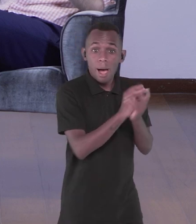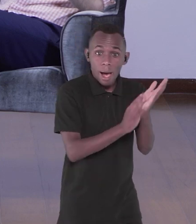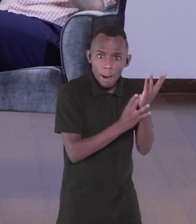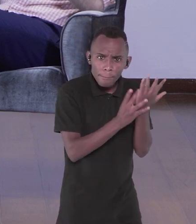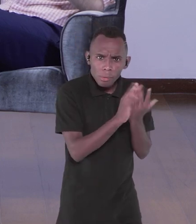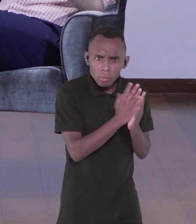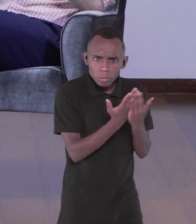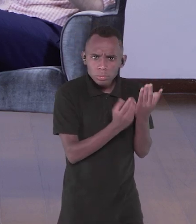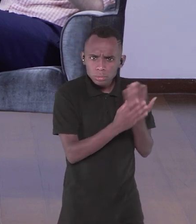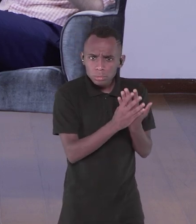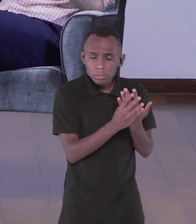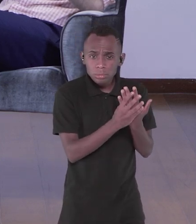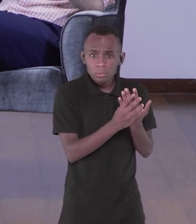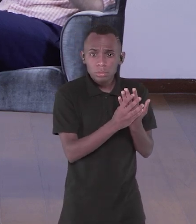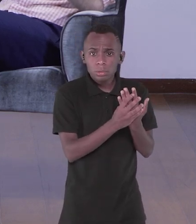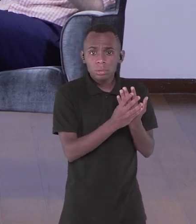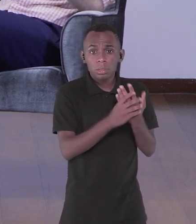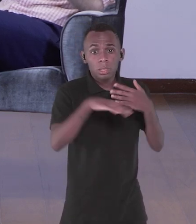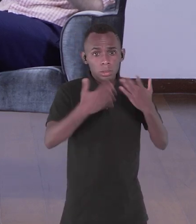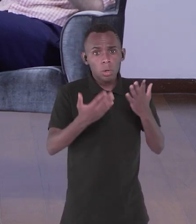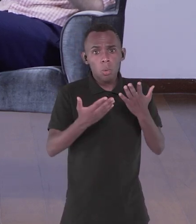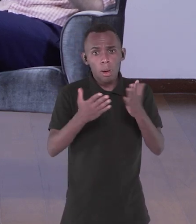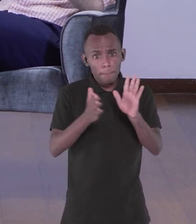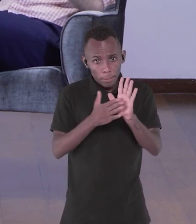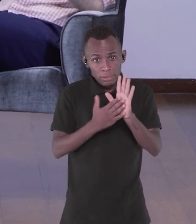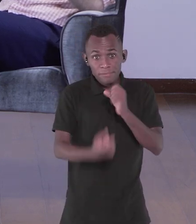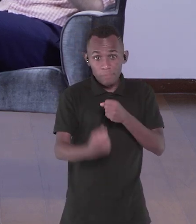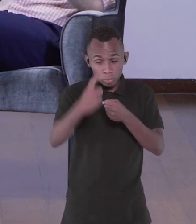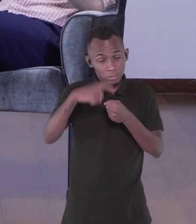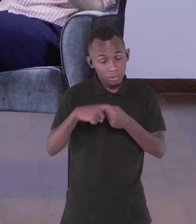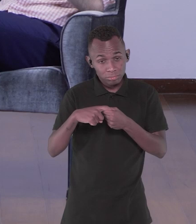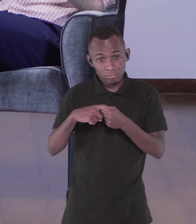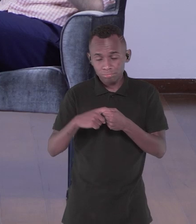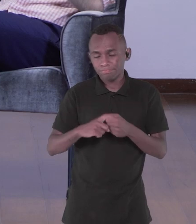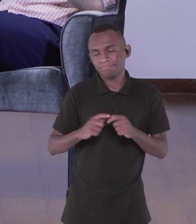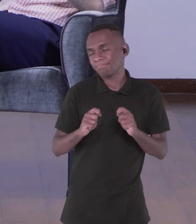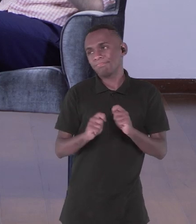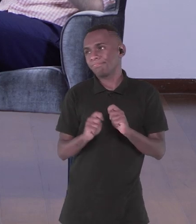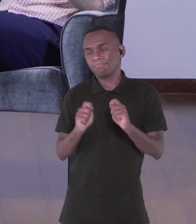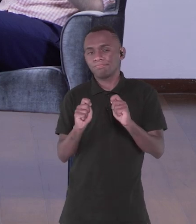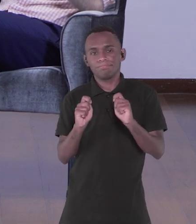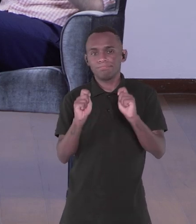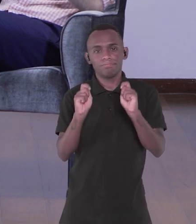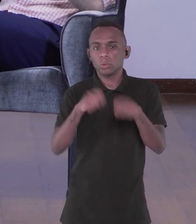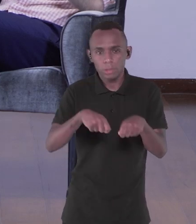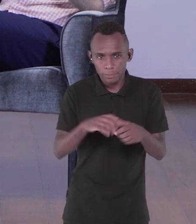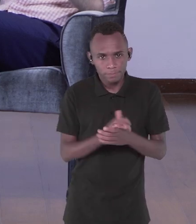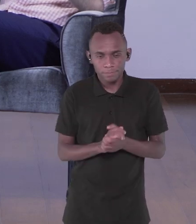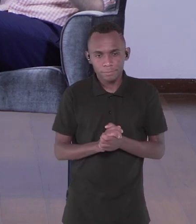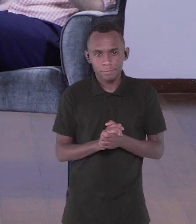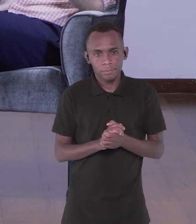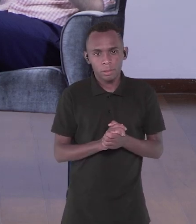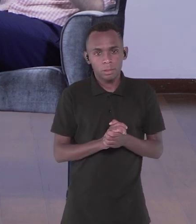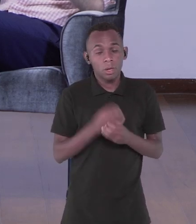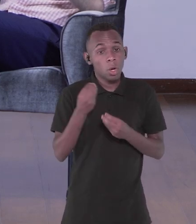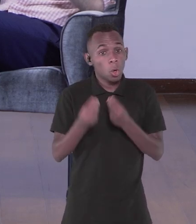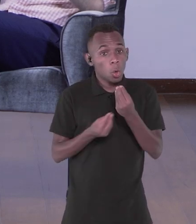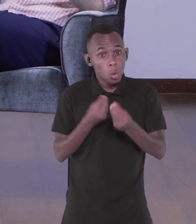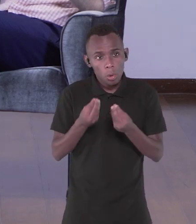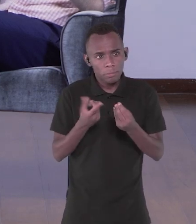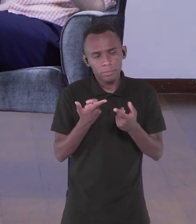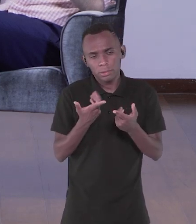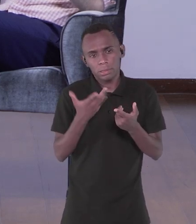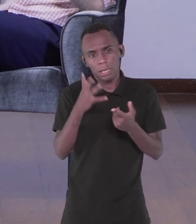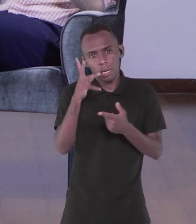isso que a gente está se propondo voltar para aquilo? Não dá. Não dá. Não tem como você achar que aquilo